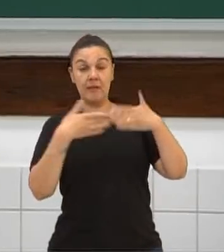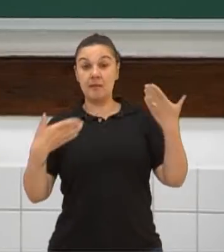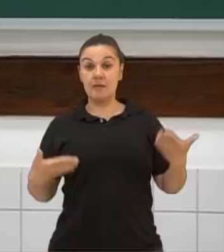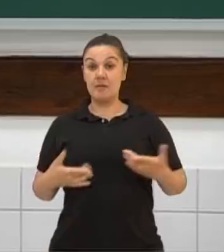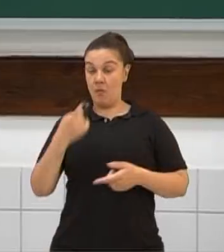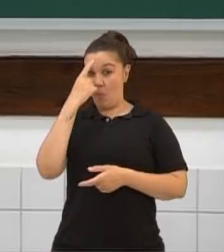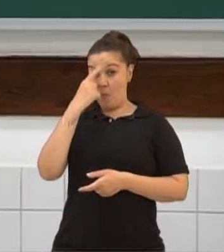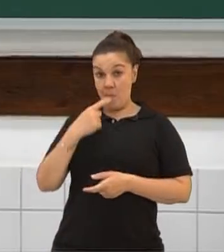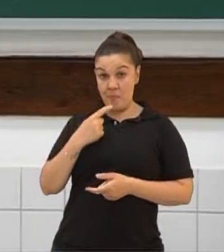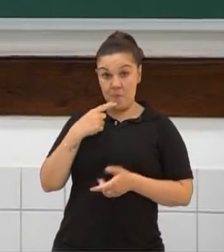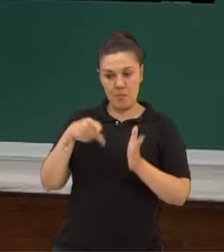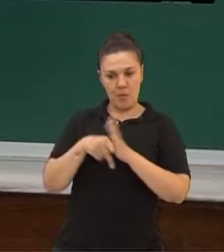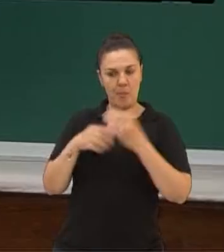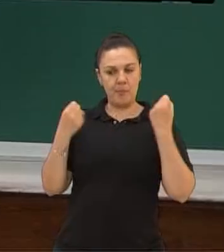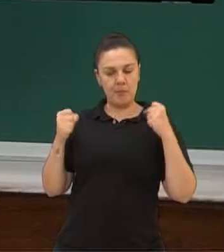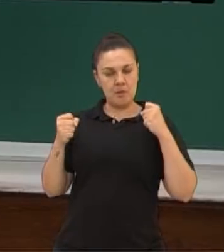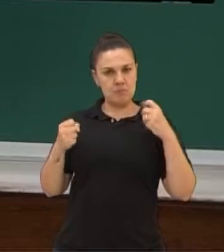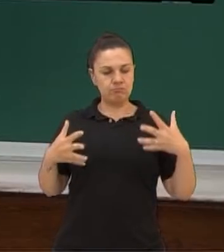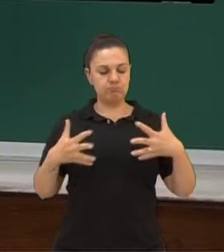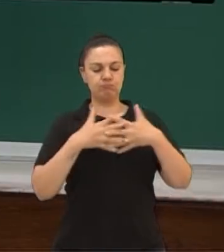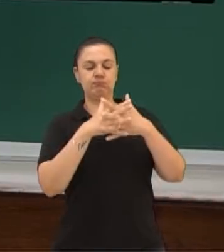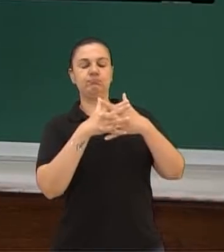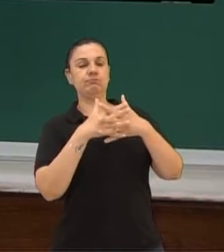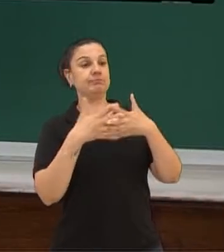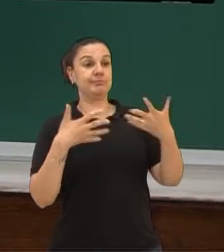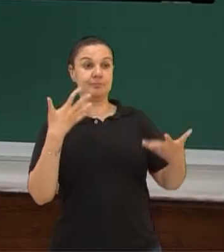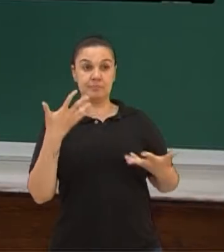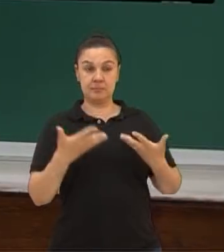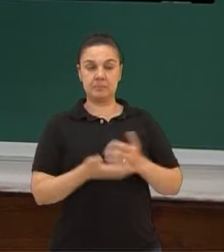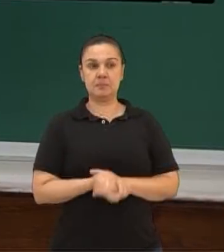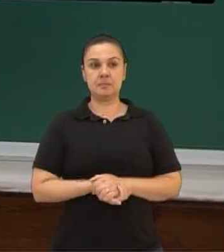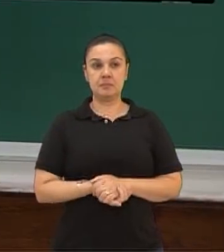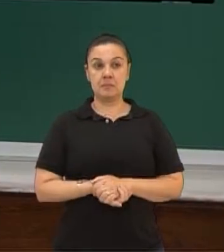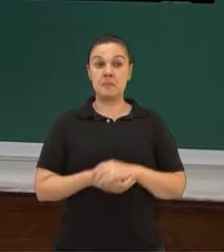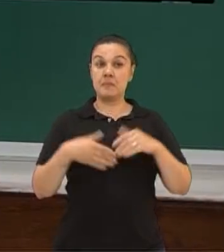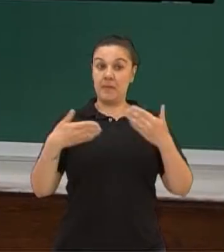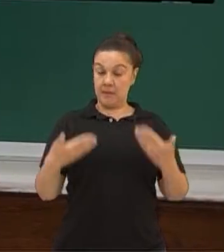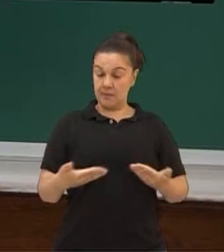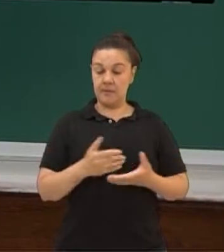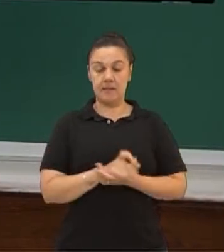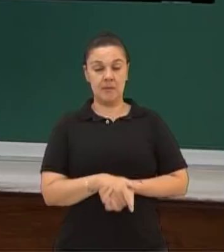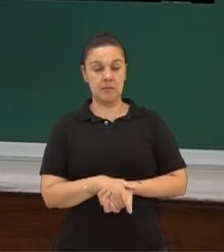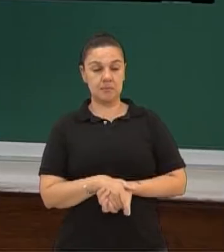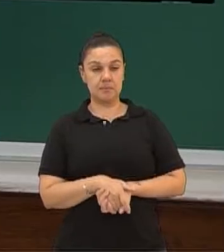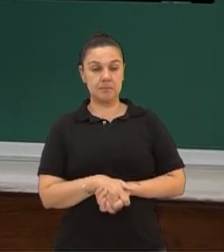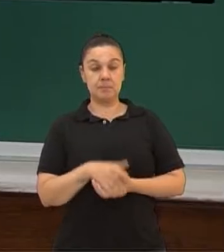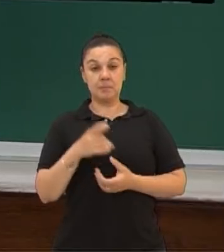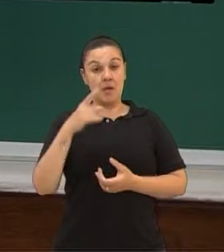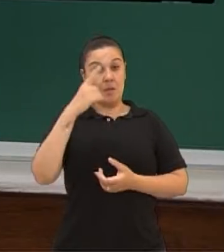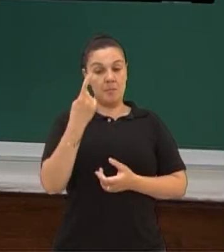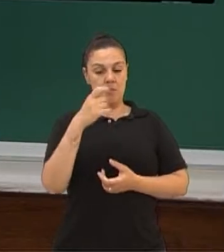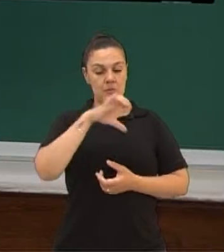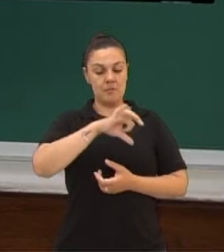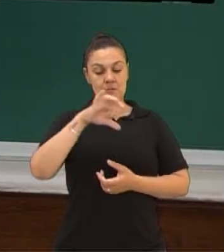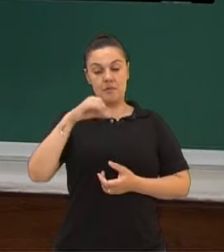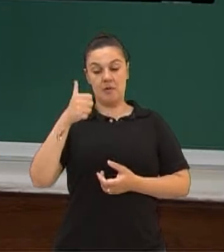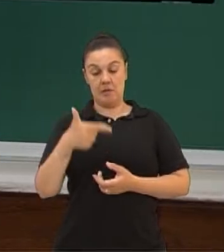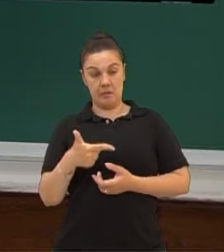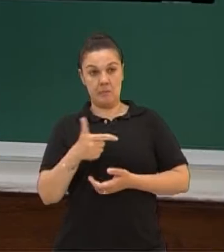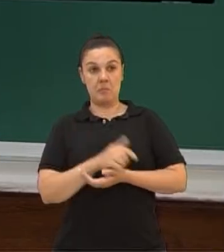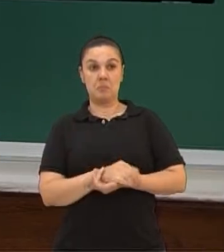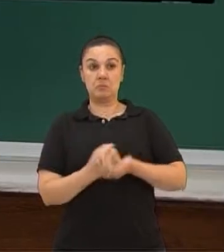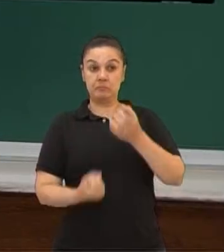identidade da educação física ela começa a ser contestada nesse período. Então, o que vai acontecer a partir de então? Em 1992